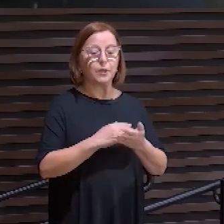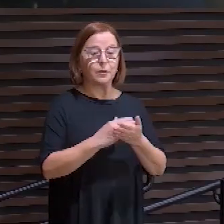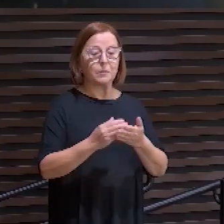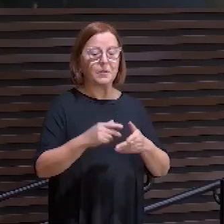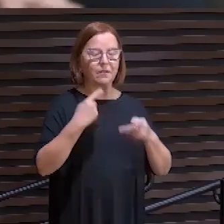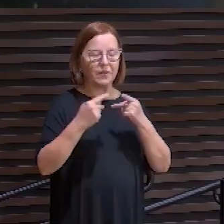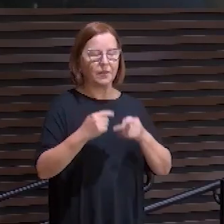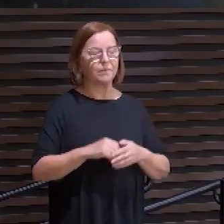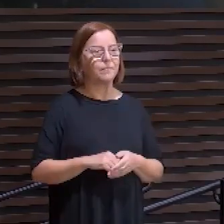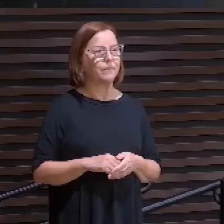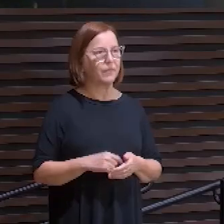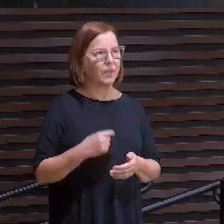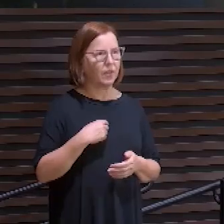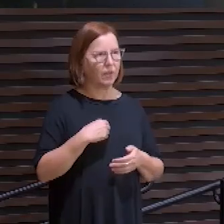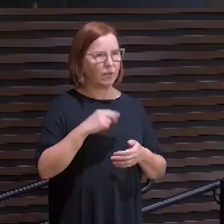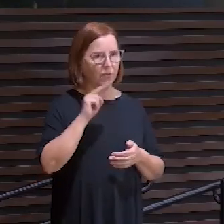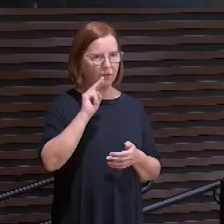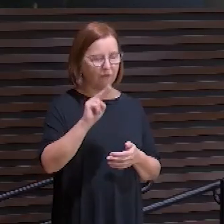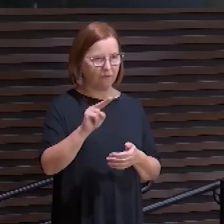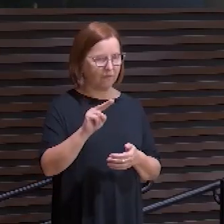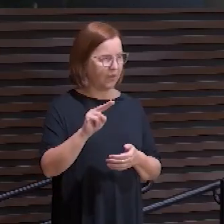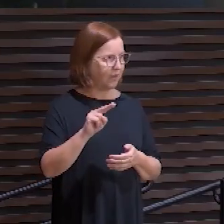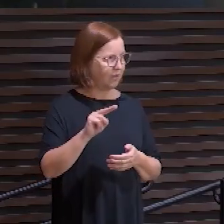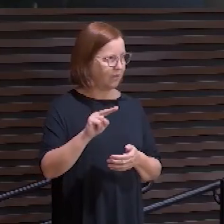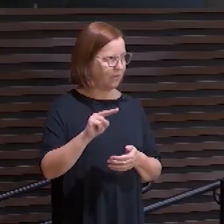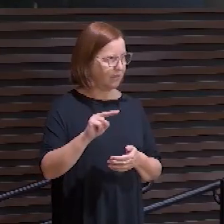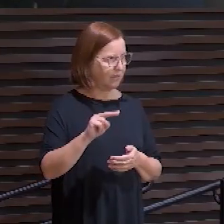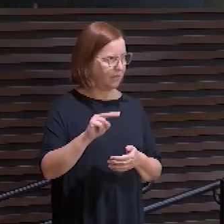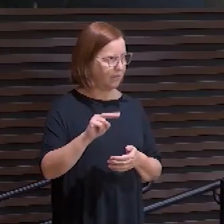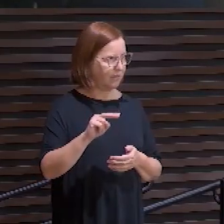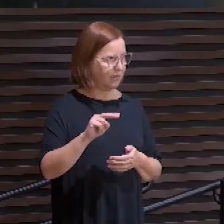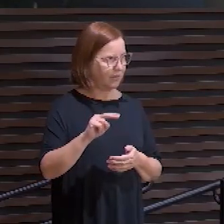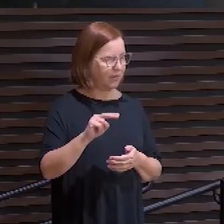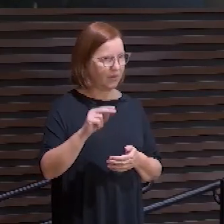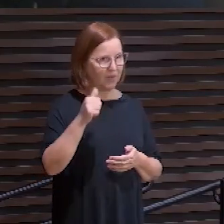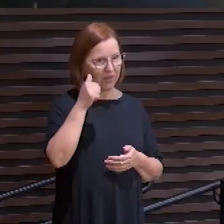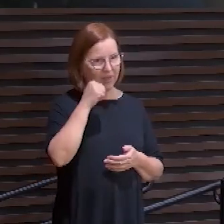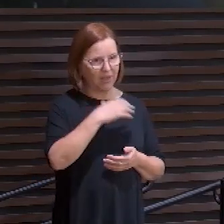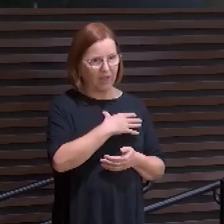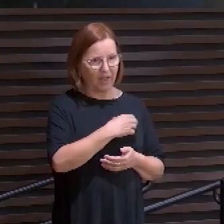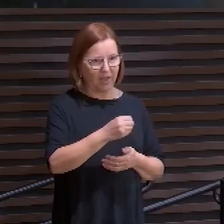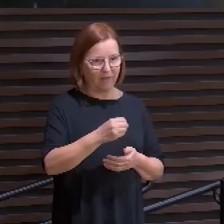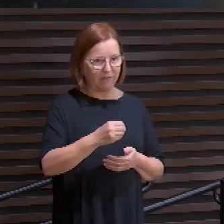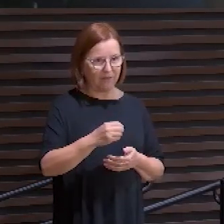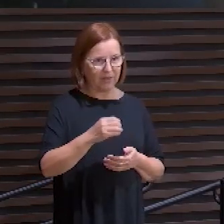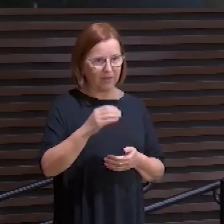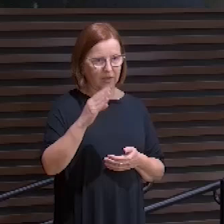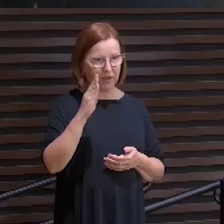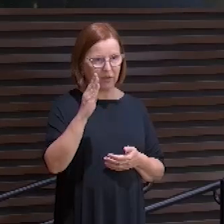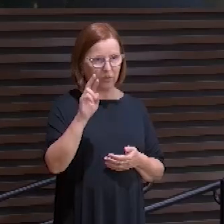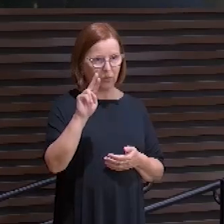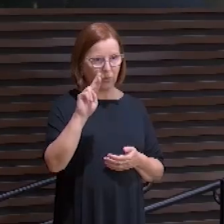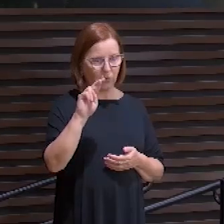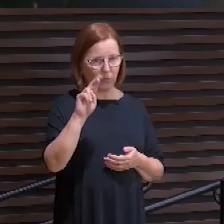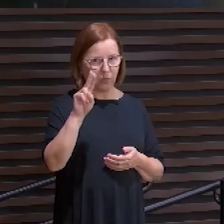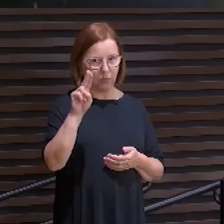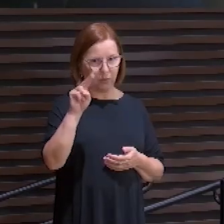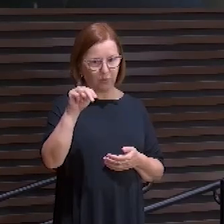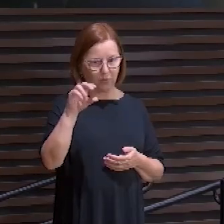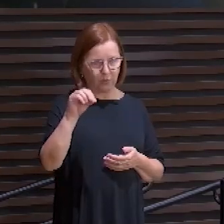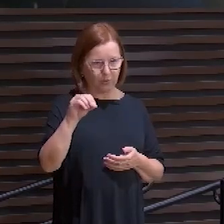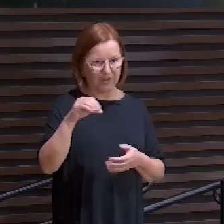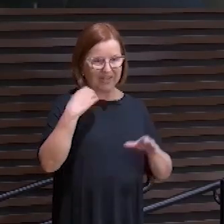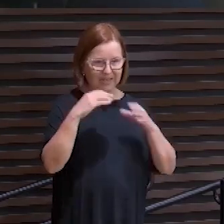Eu estava vendo a menininha do Bruno cantando aqui, sem saber cantar.